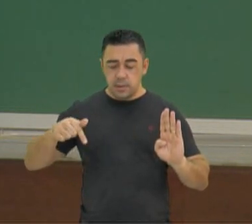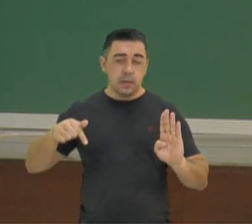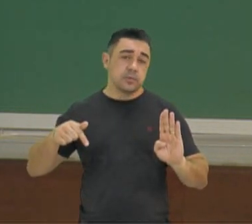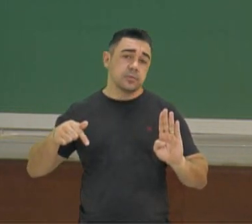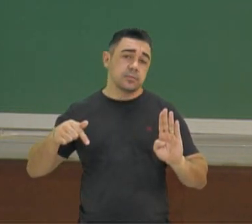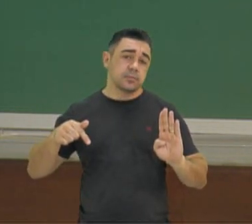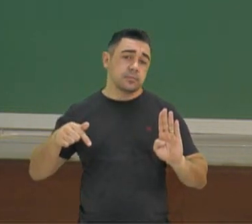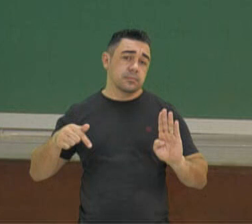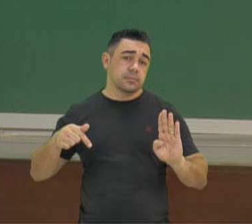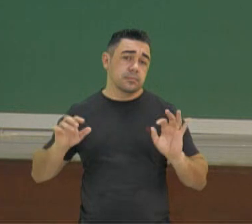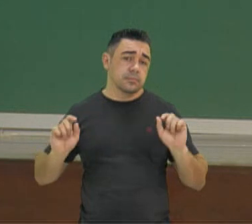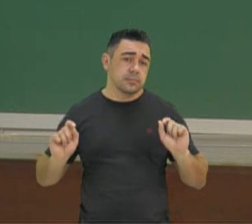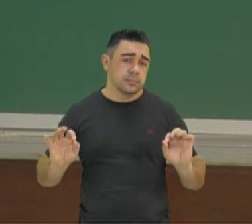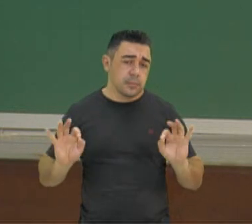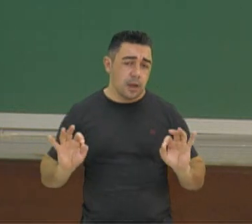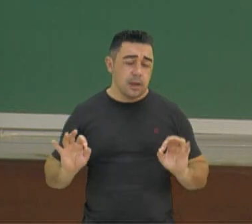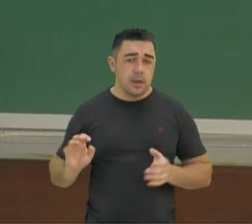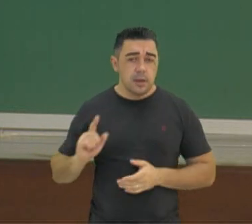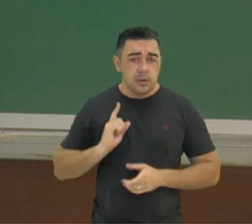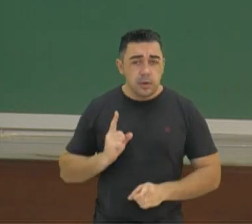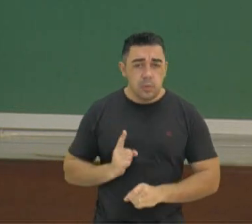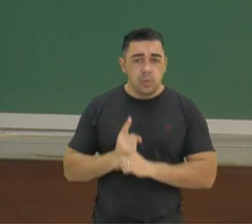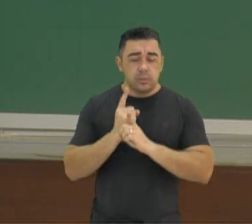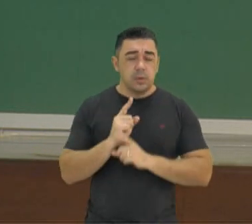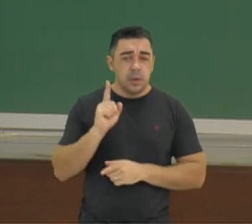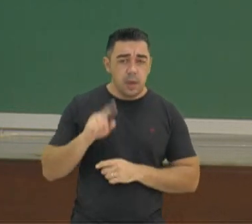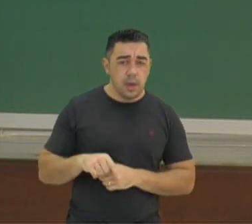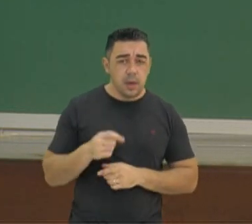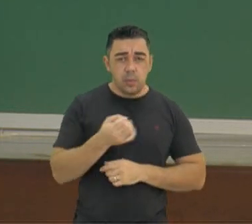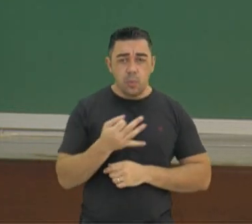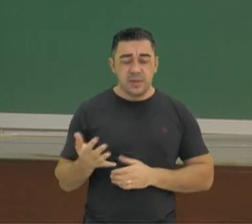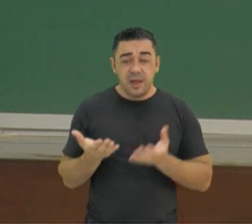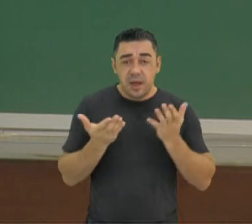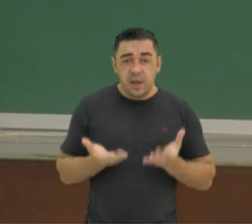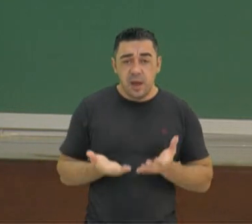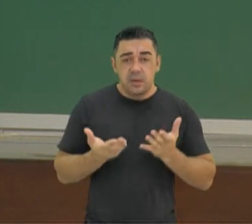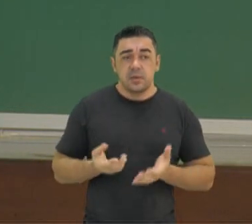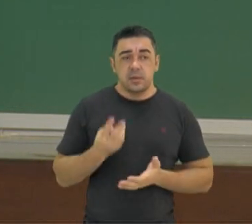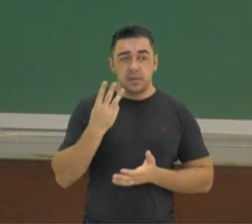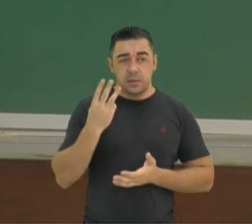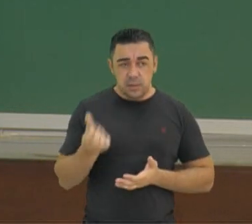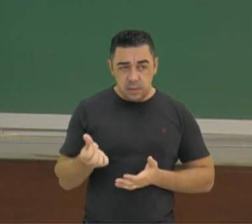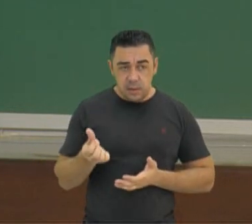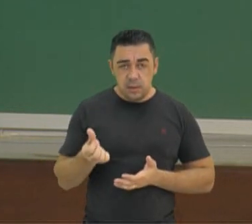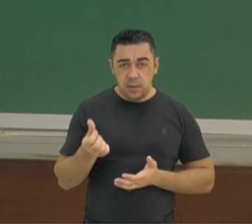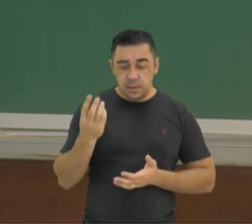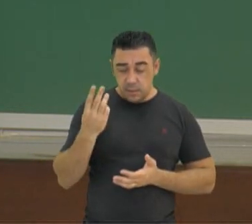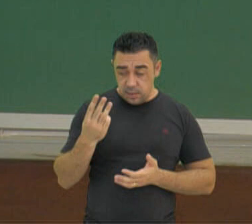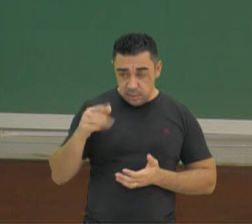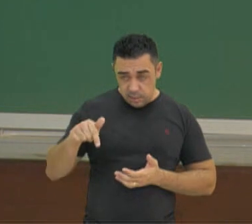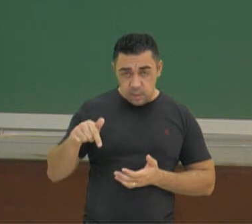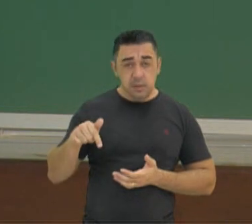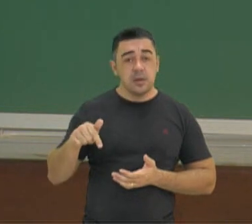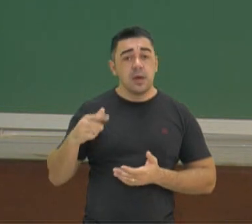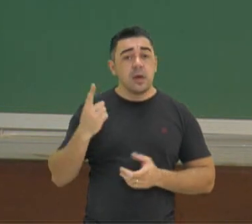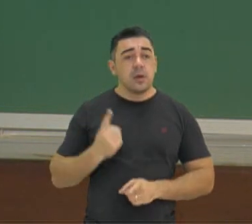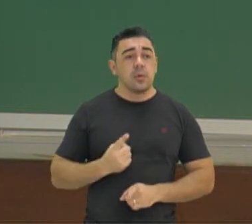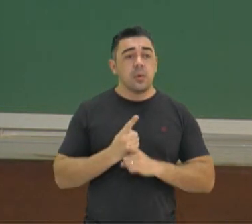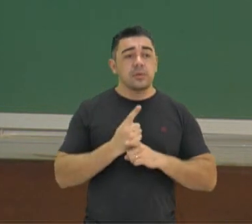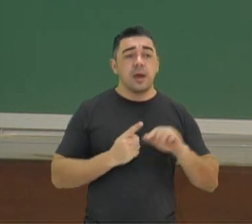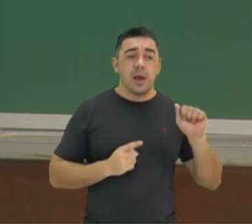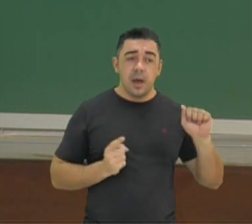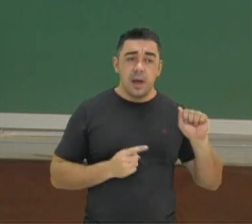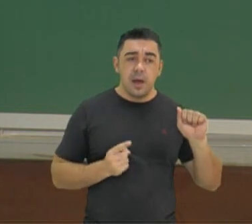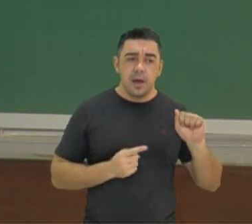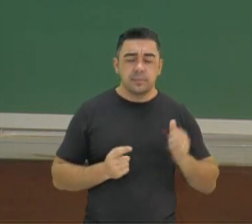37. Tudo bem? Então, achamos o valor da incógnita B, é 37. E agora a gente precisa achar o valor da incógnita